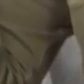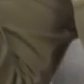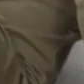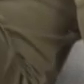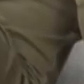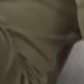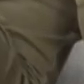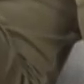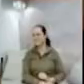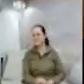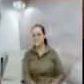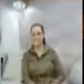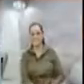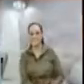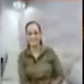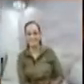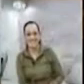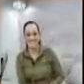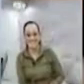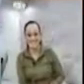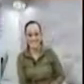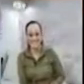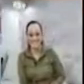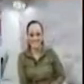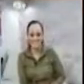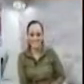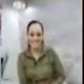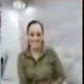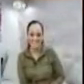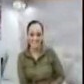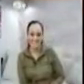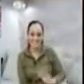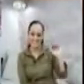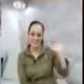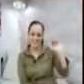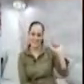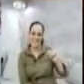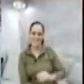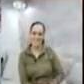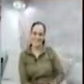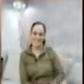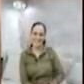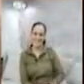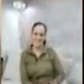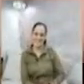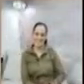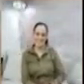superou tudo isso. Se Deus quiser. Eu que agradeço com convite. Obrigadão. Beijo.